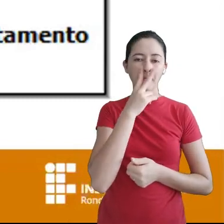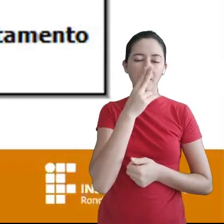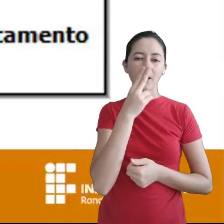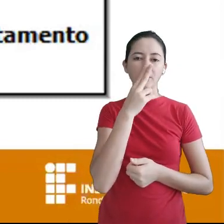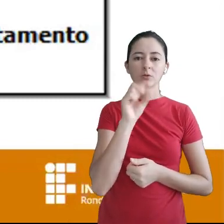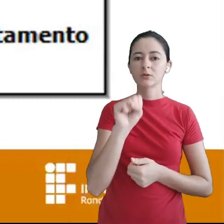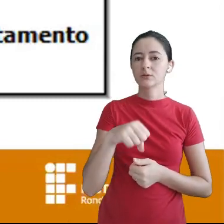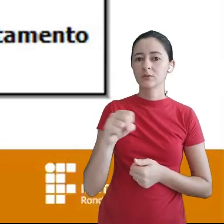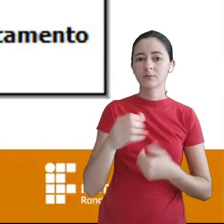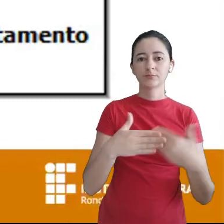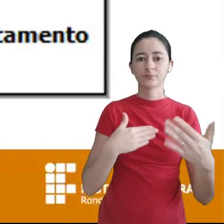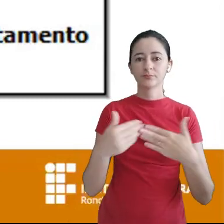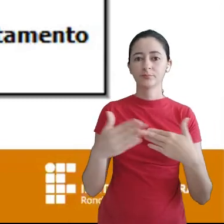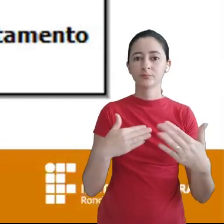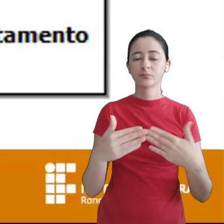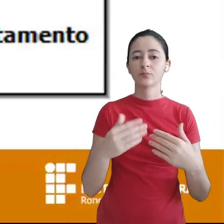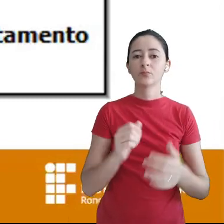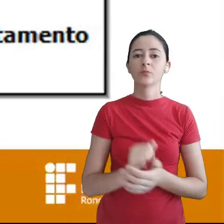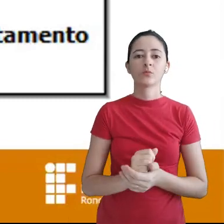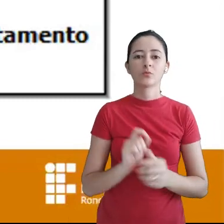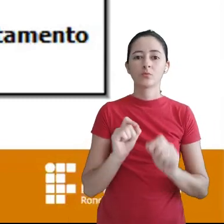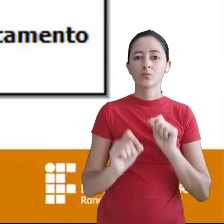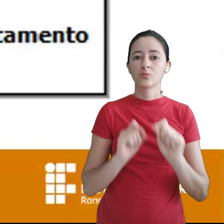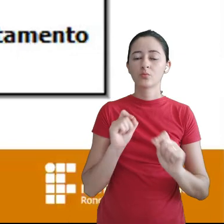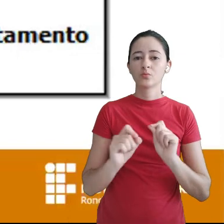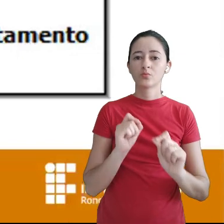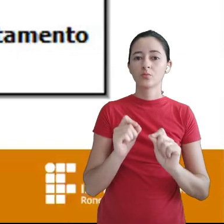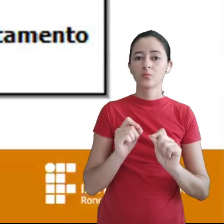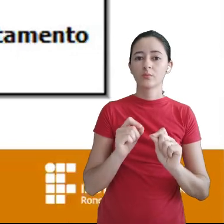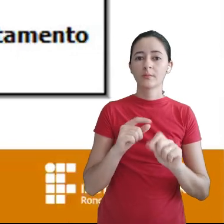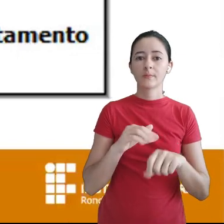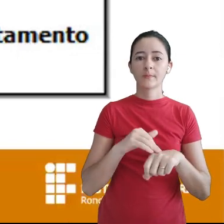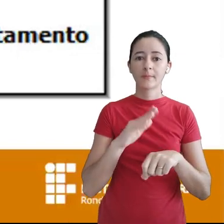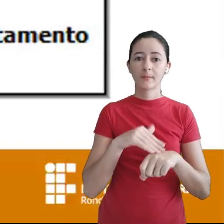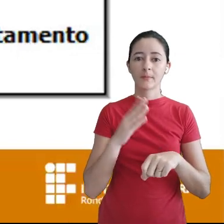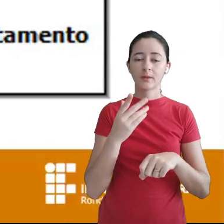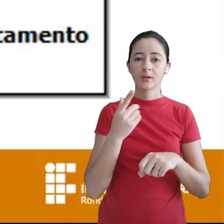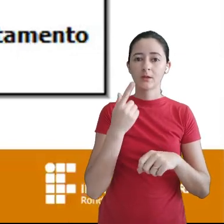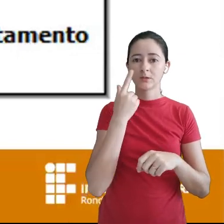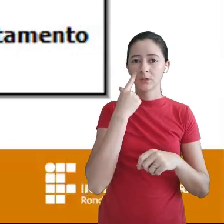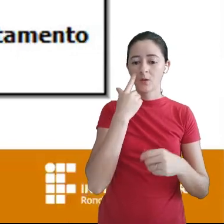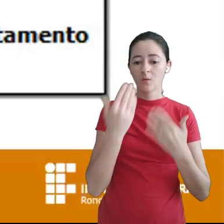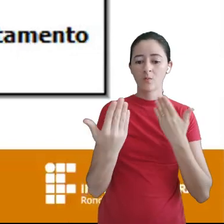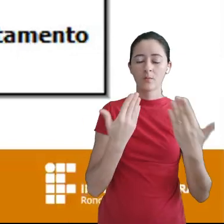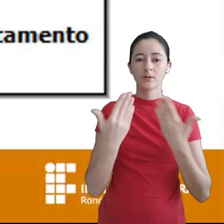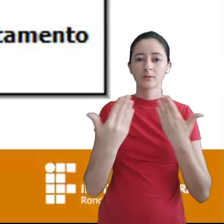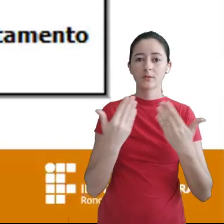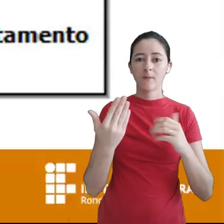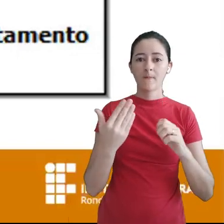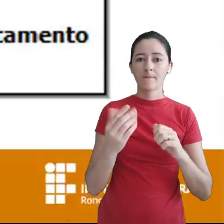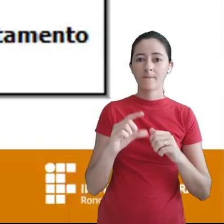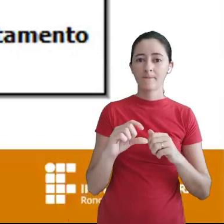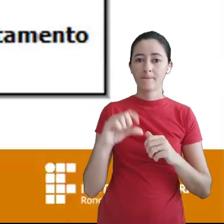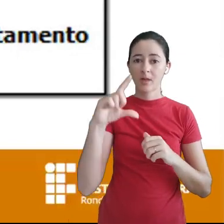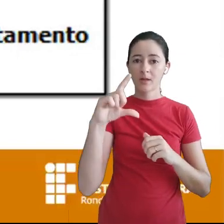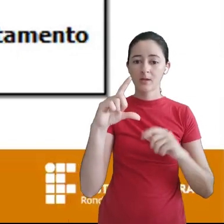Ah, professor, eu acho que sim, tem que saber, não tem importância. Uma das coisas que é mais assim, entre na